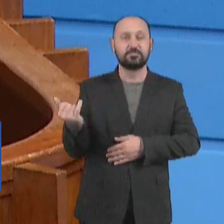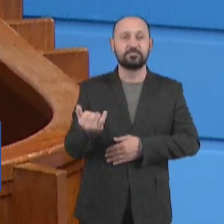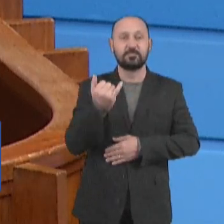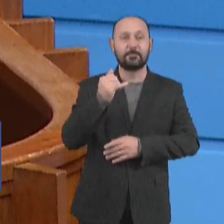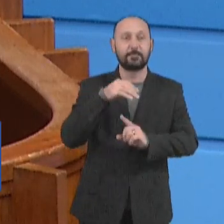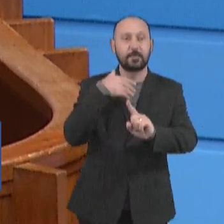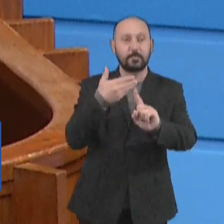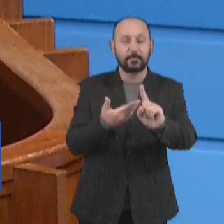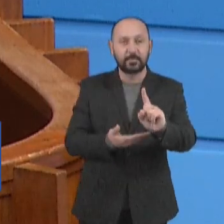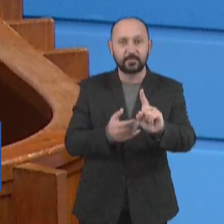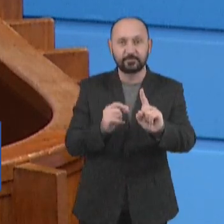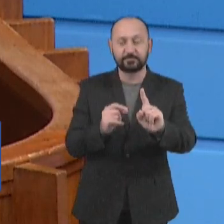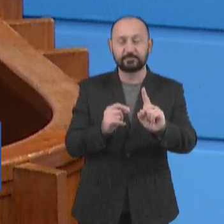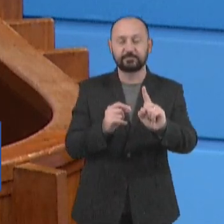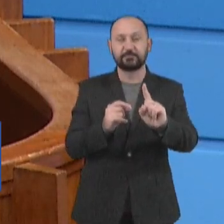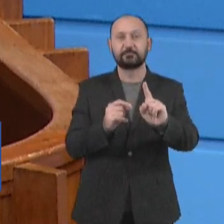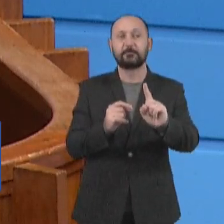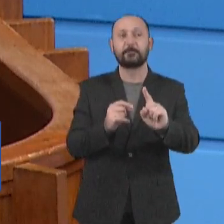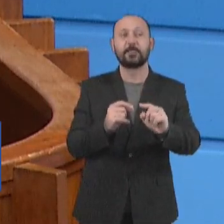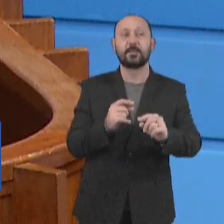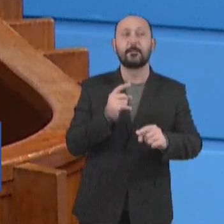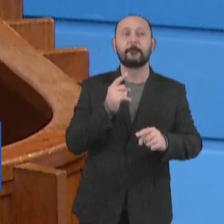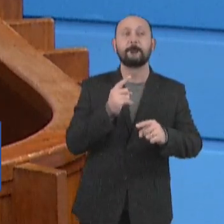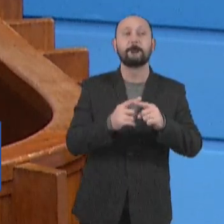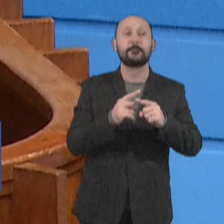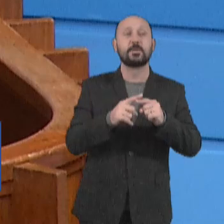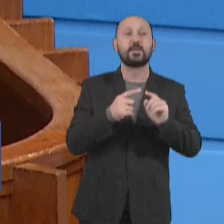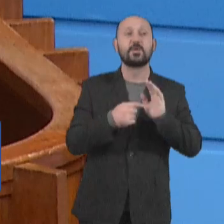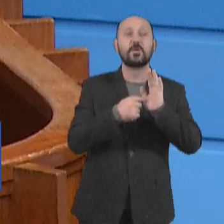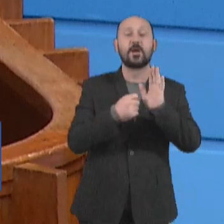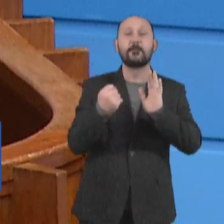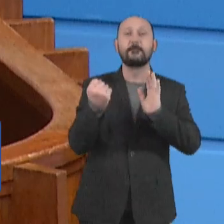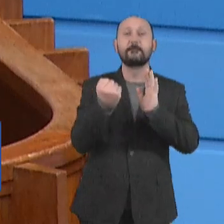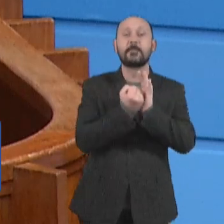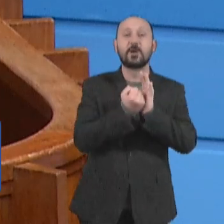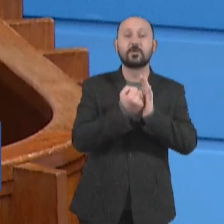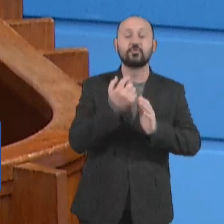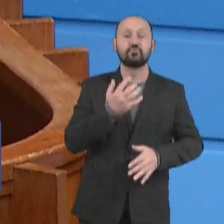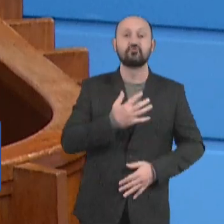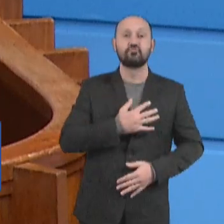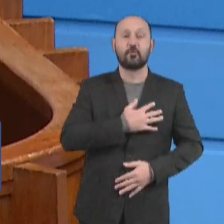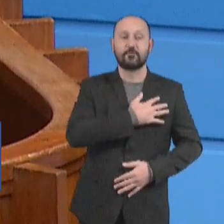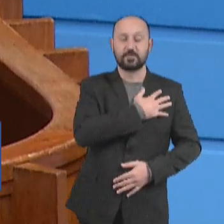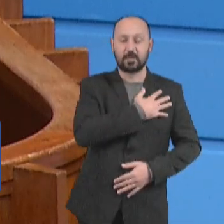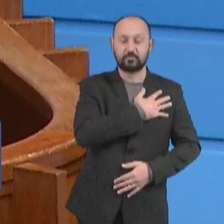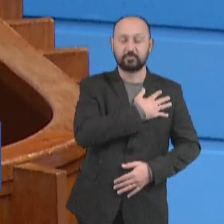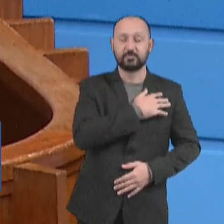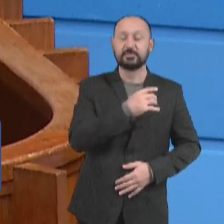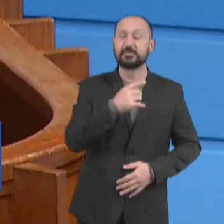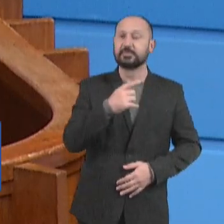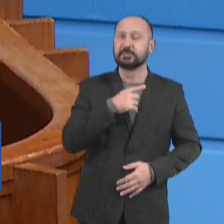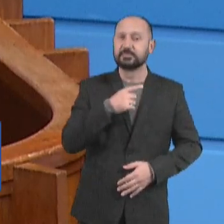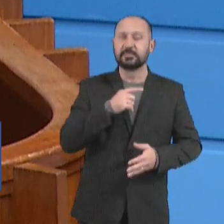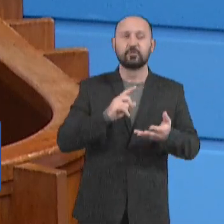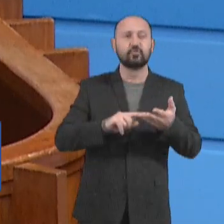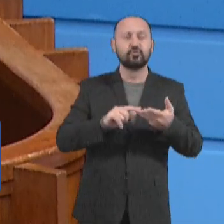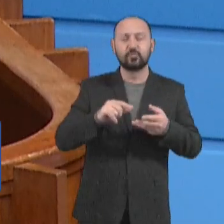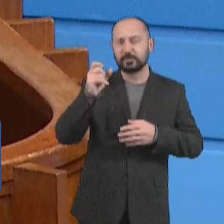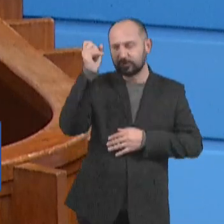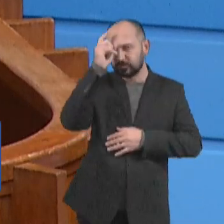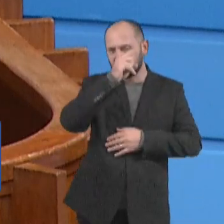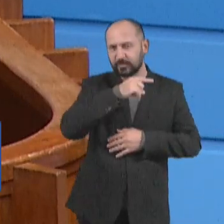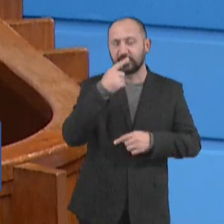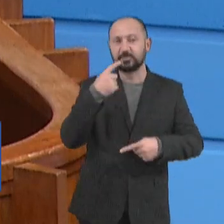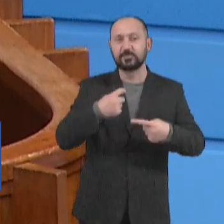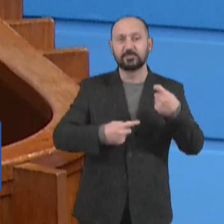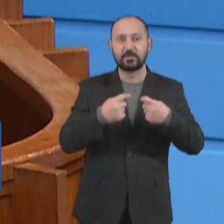uma condecoração, né? Até porque trata-se de um oficial, né, que sofreu todas as agruras da